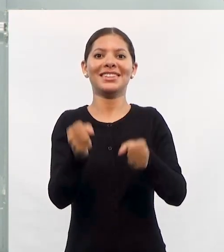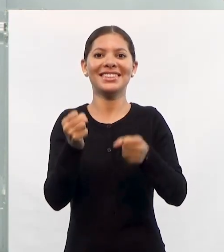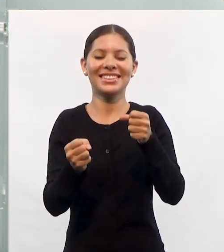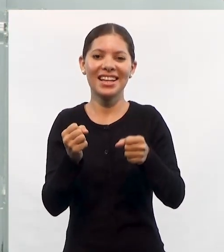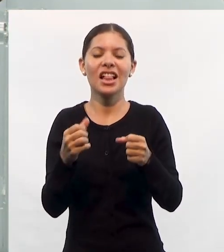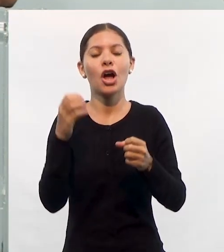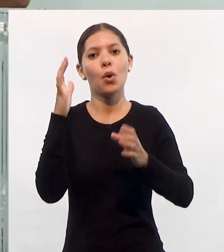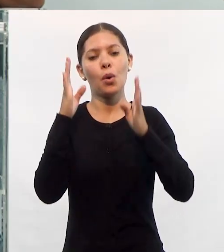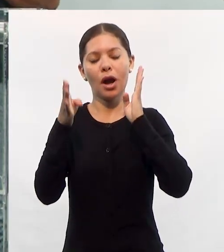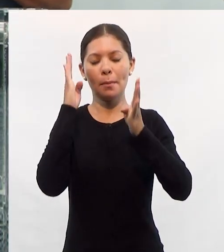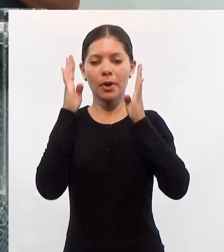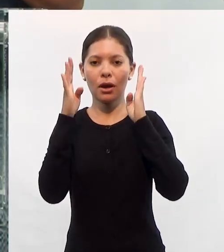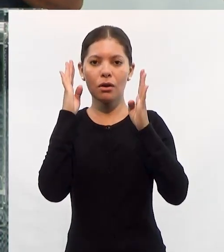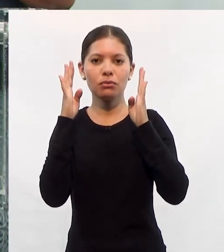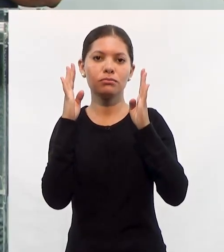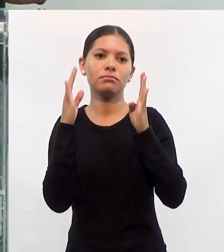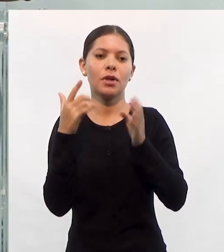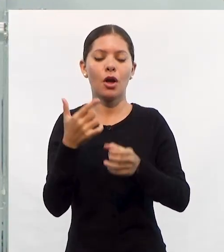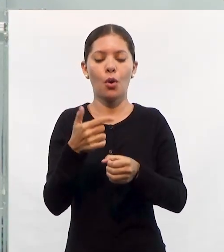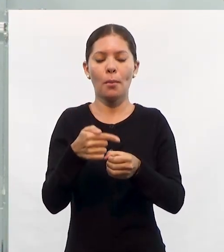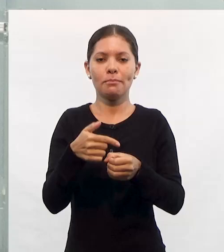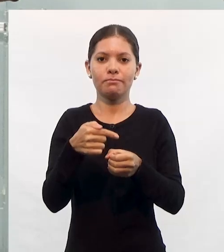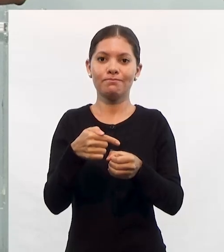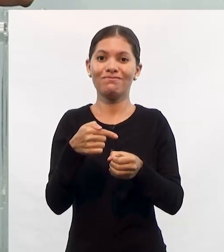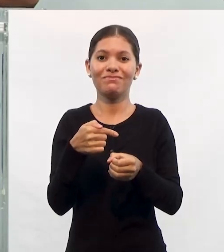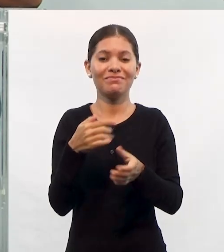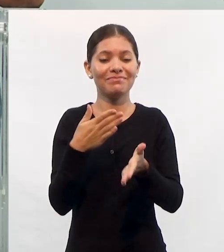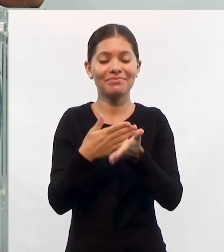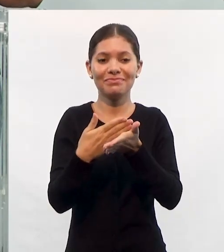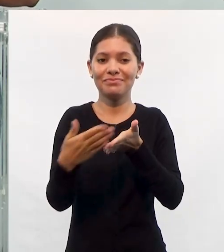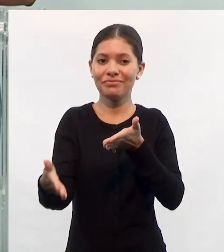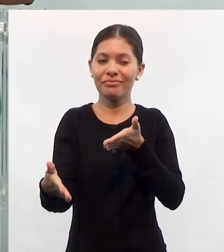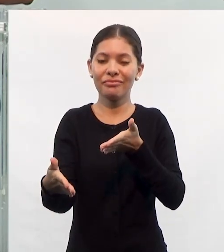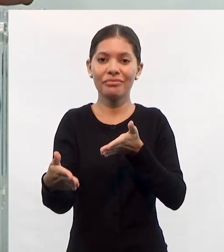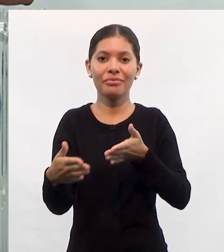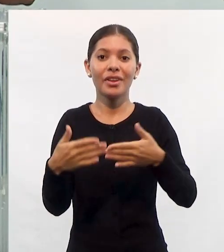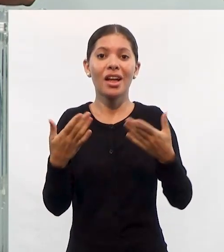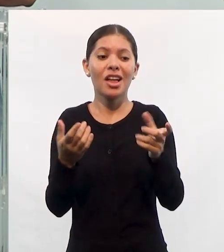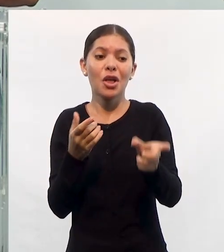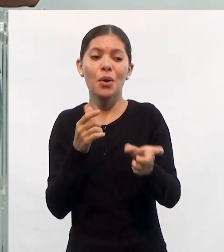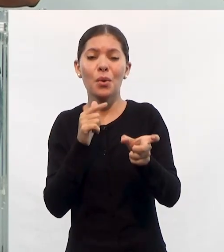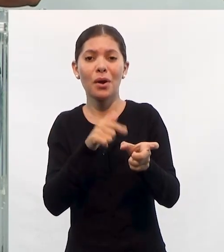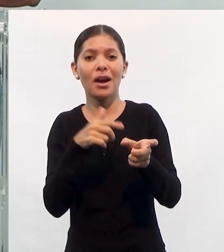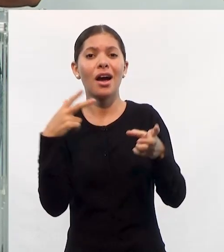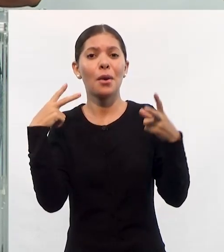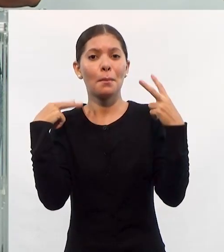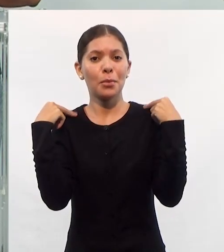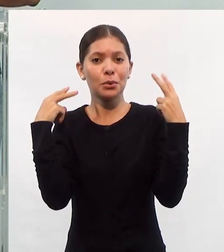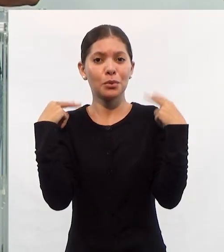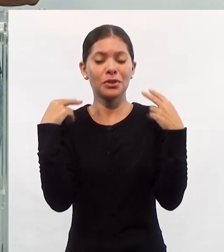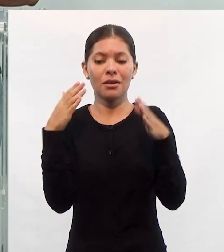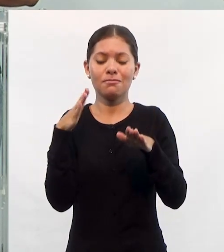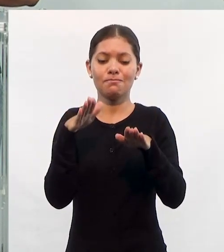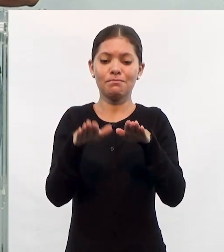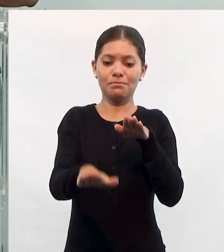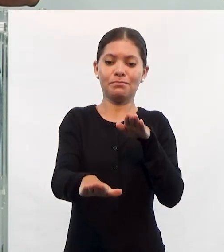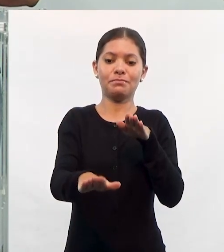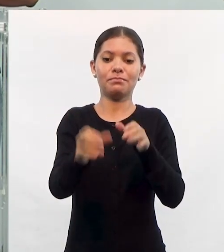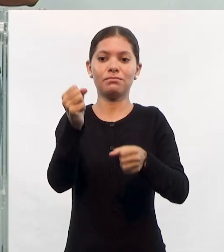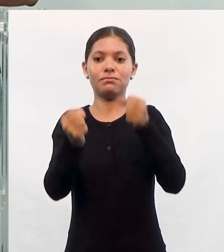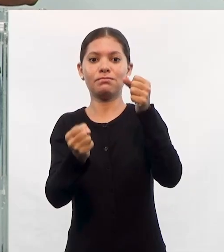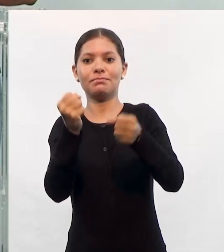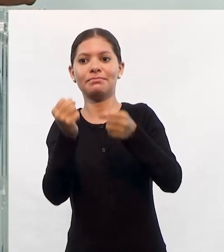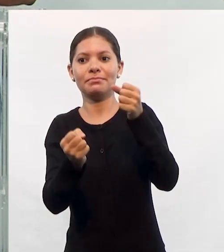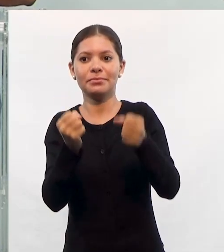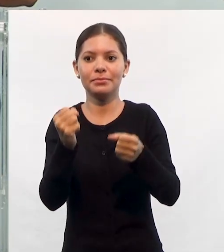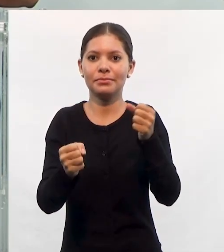vai gastar mais combustível, né? Aí se o cara, além dele, tá com o pé no fundo do